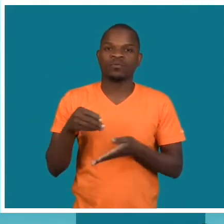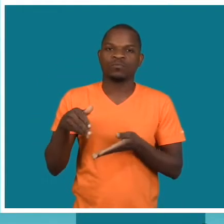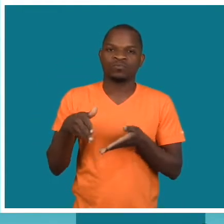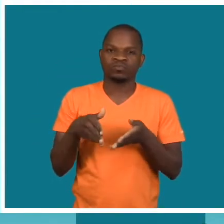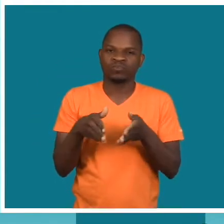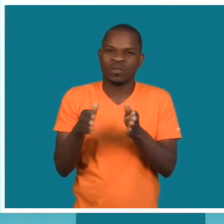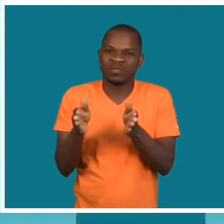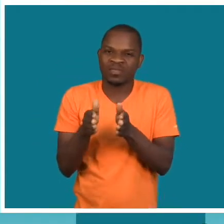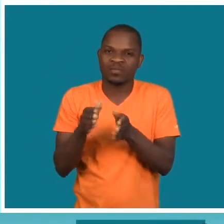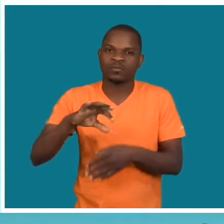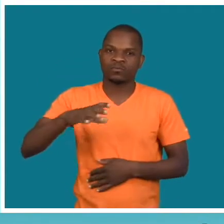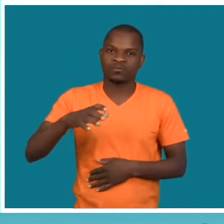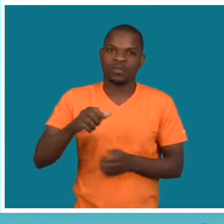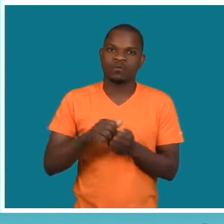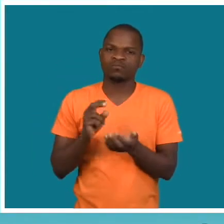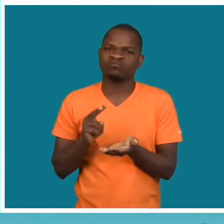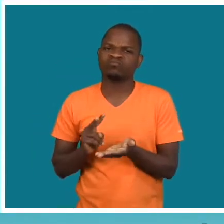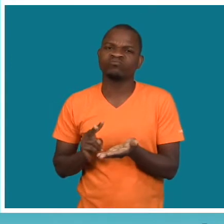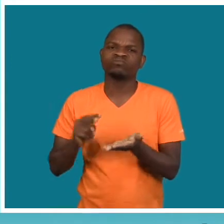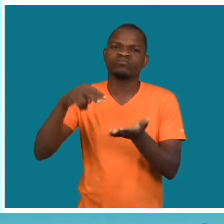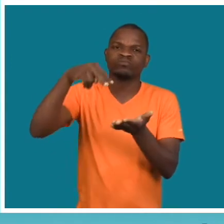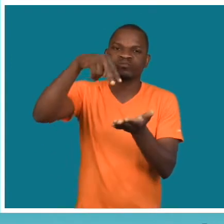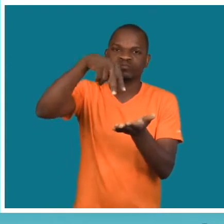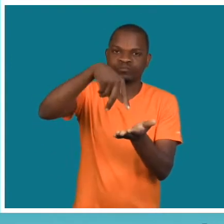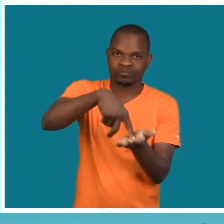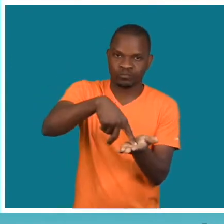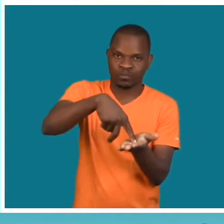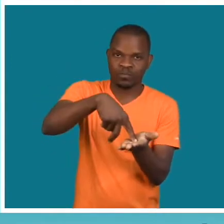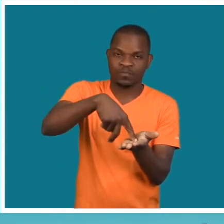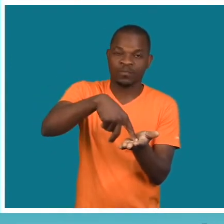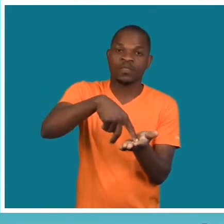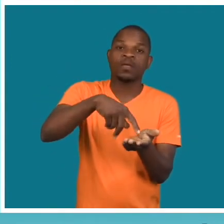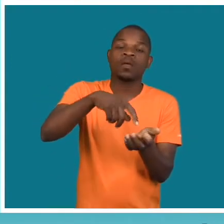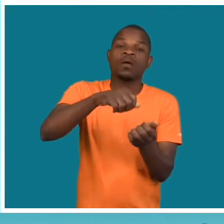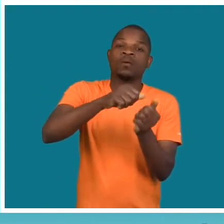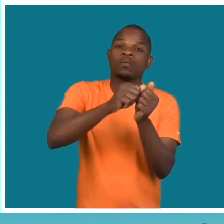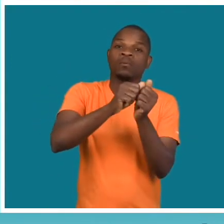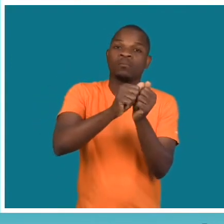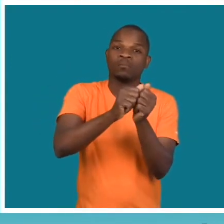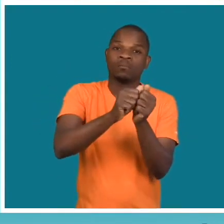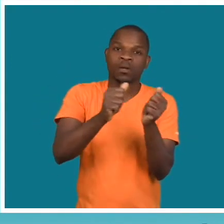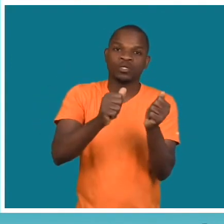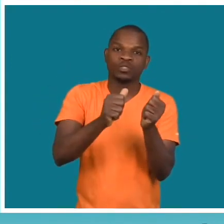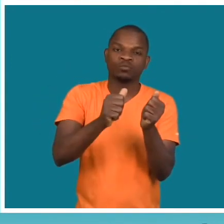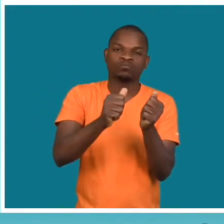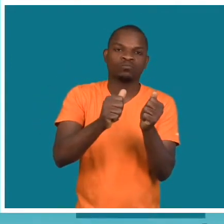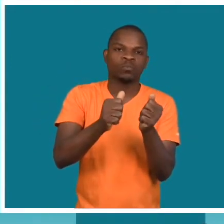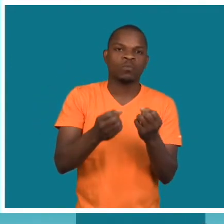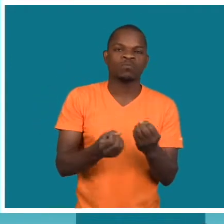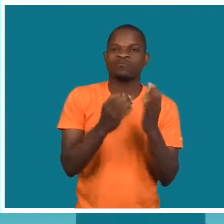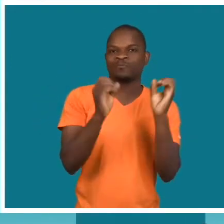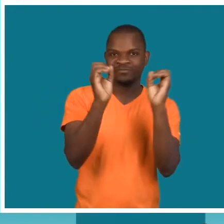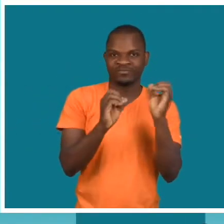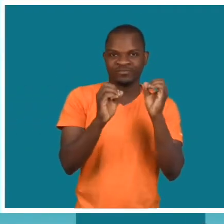lado. Aconteceu, e eu me lembro, pisei com uma perna. Aquilo não